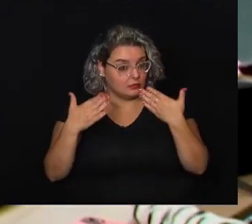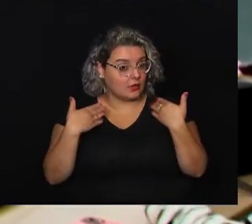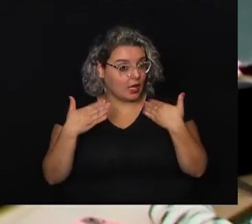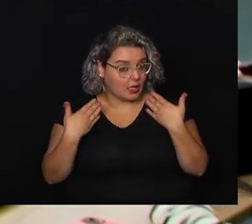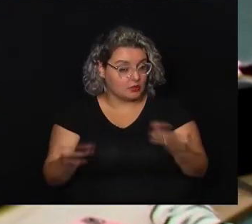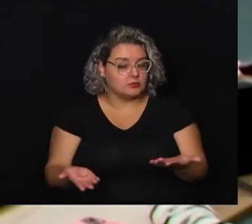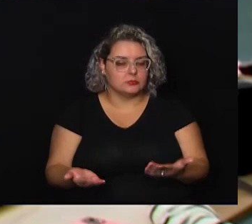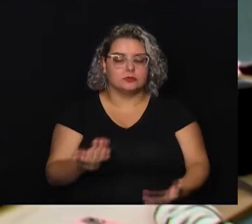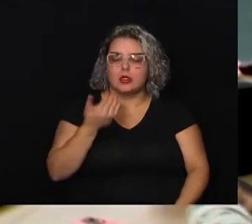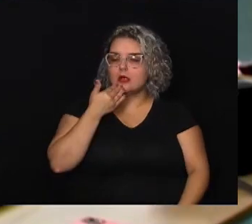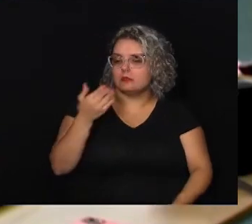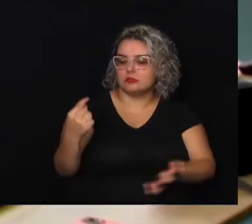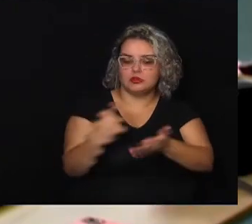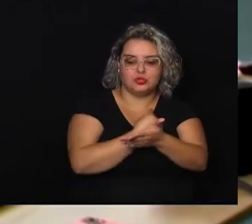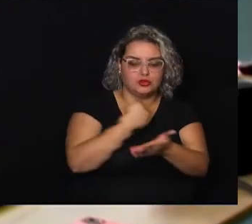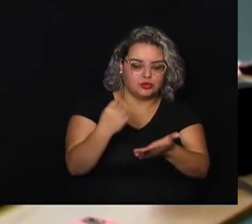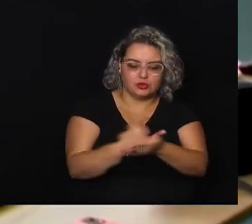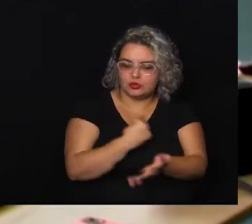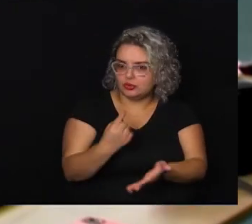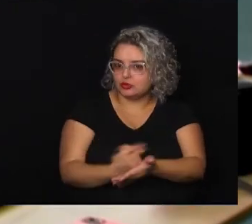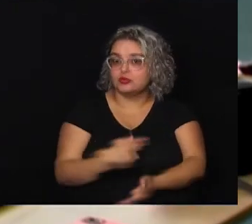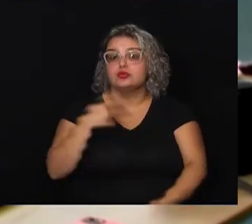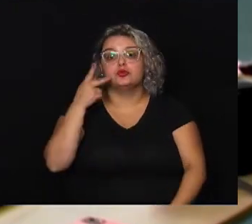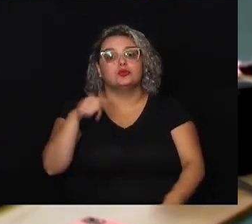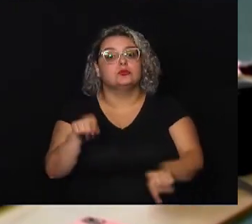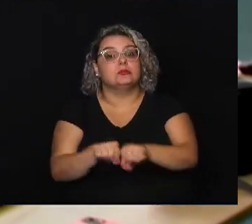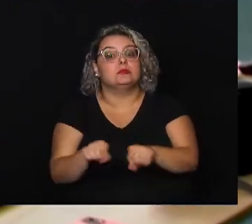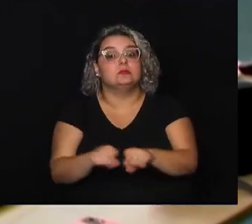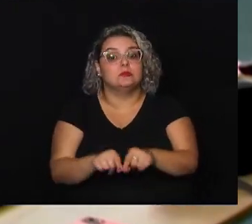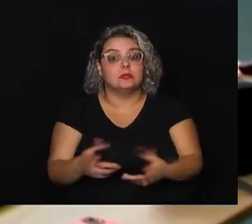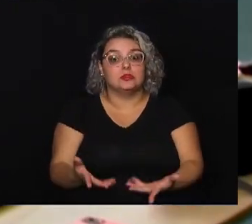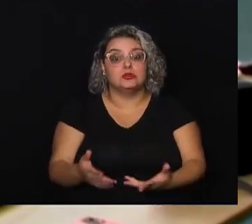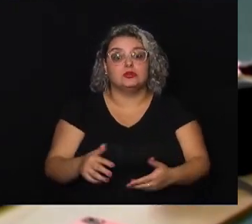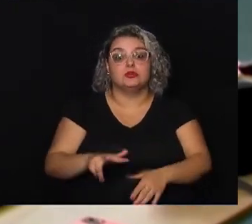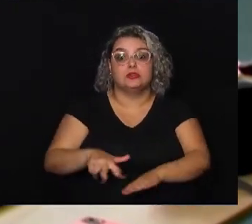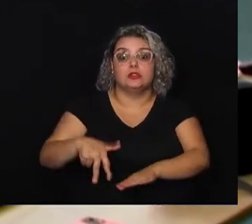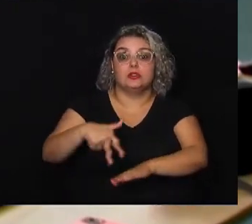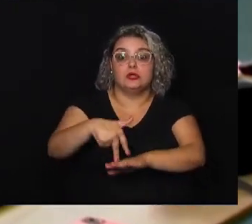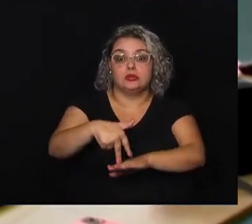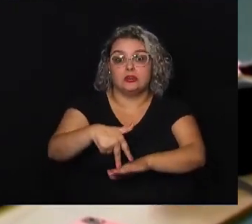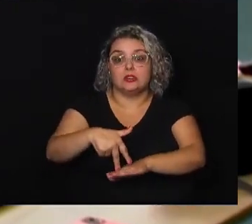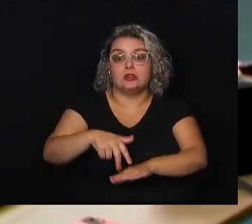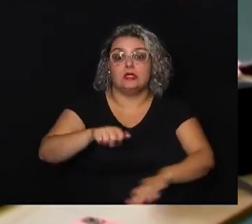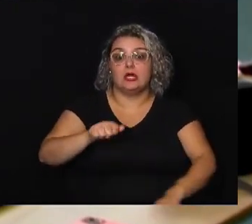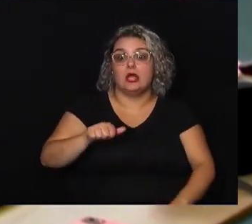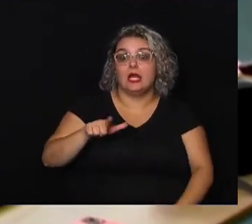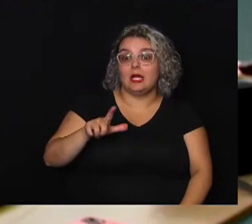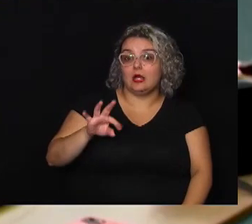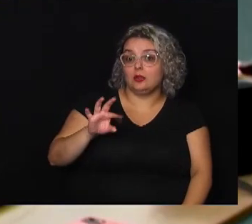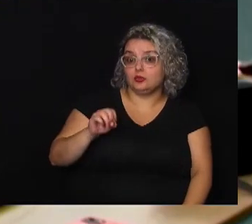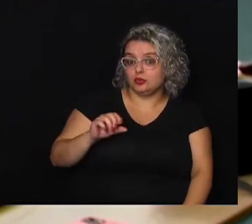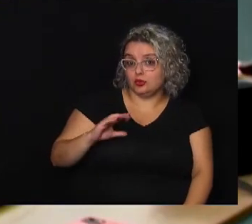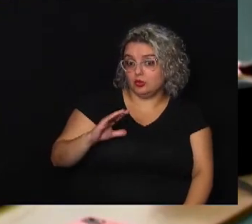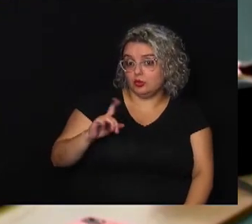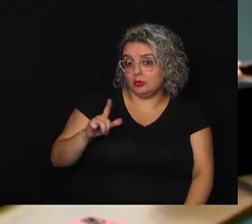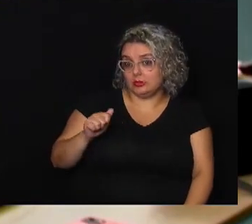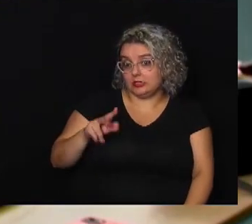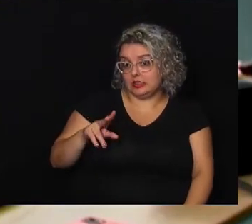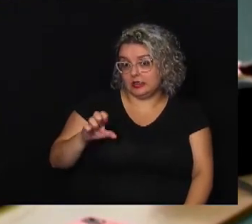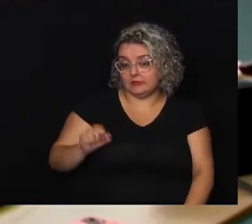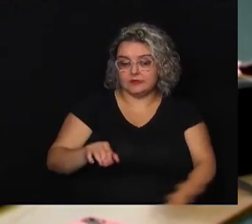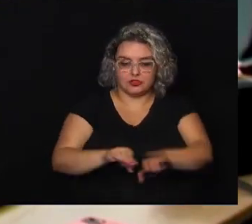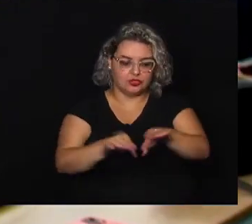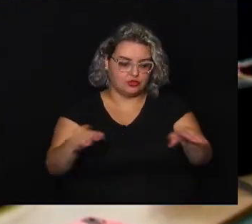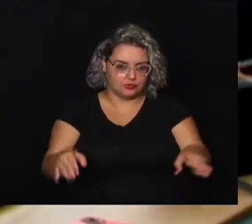questionando, pedindo e cobrando, e os vereadores também cobravam muito na tribuna, que são as autoclaves de bancada para esterilização